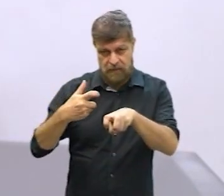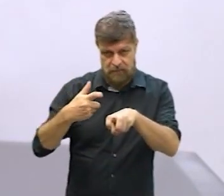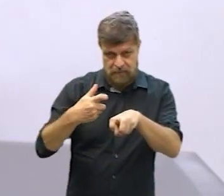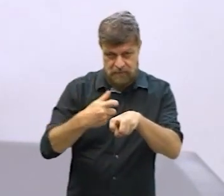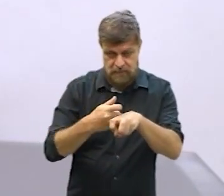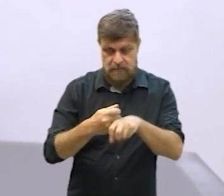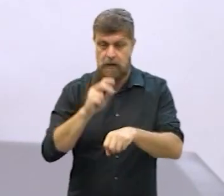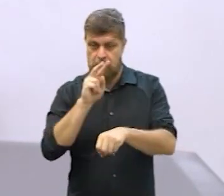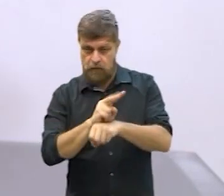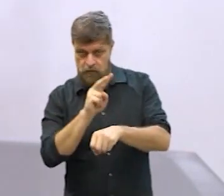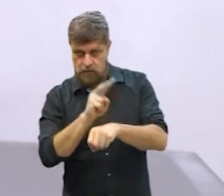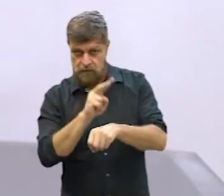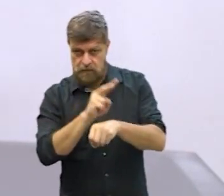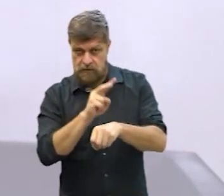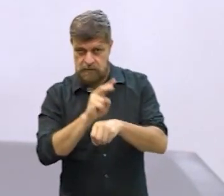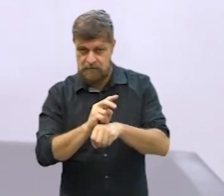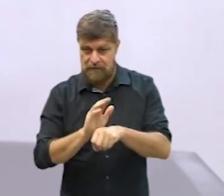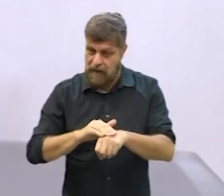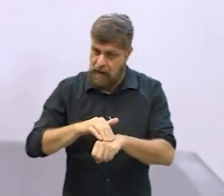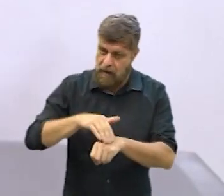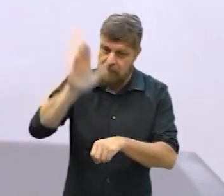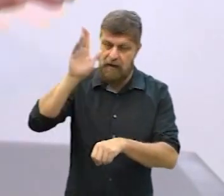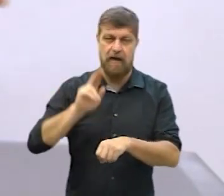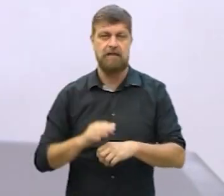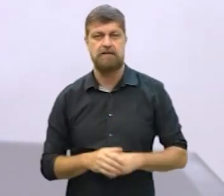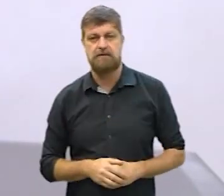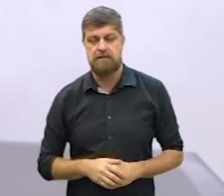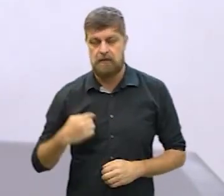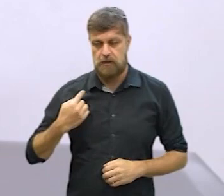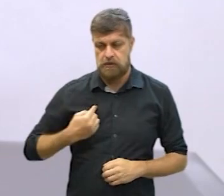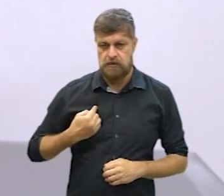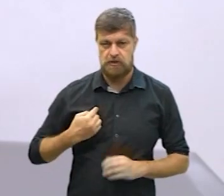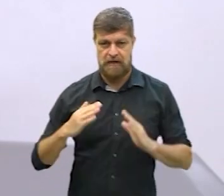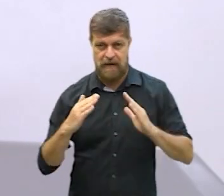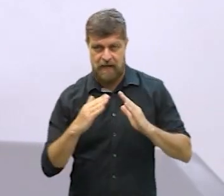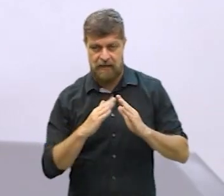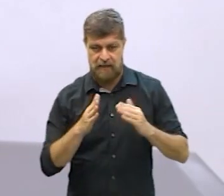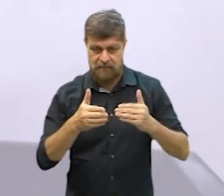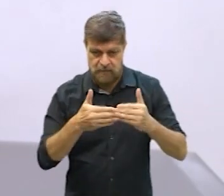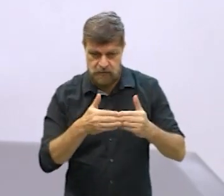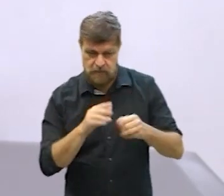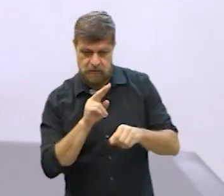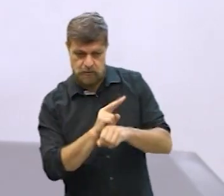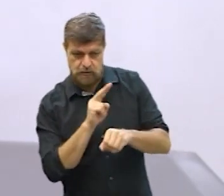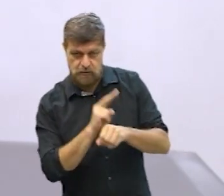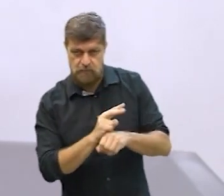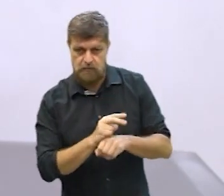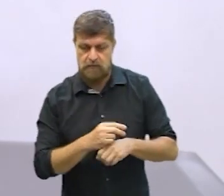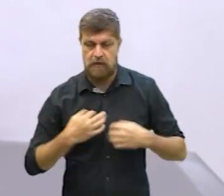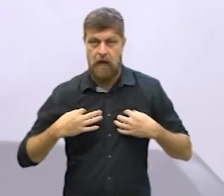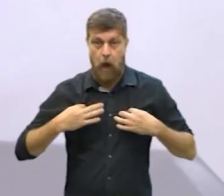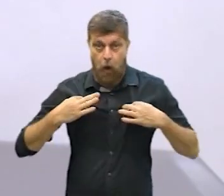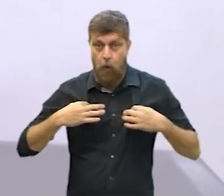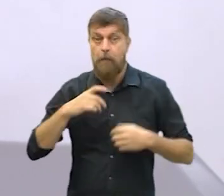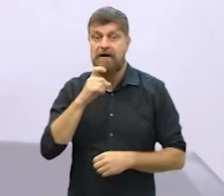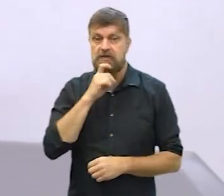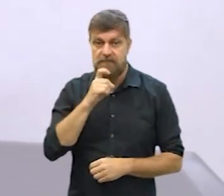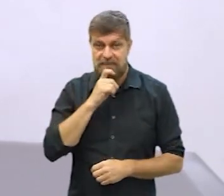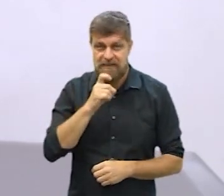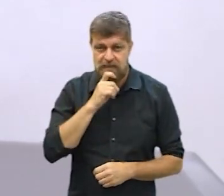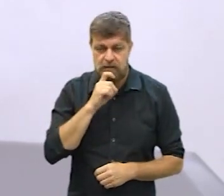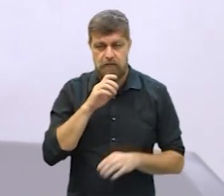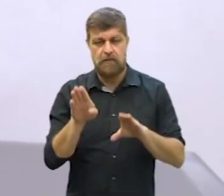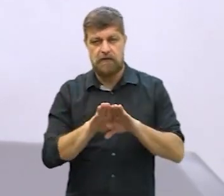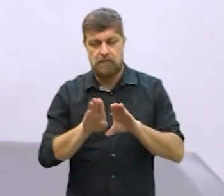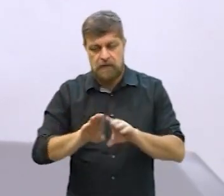ela é um pouco... Ela protege, mas ela vai muito mais além dos cuidados. Então, a gente mantém a casa bem fechada, ele com roupa de